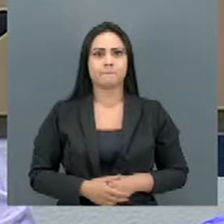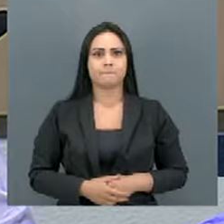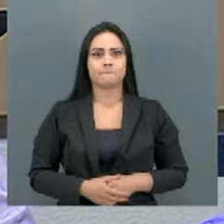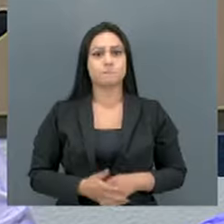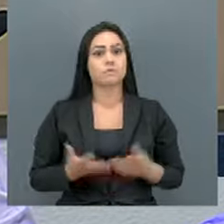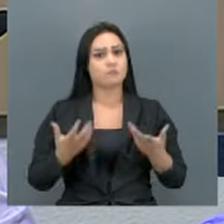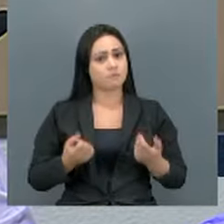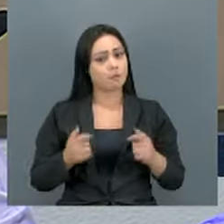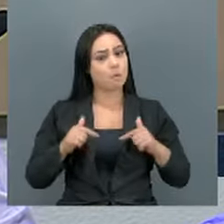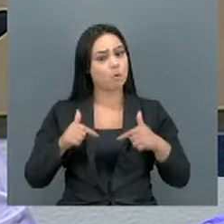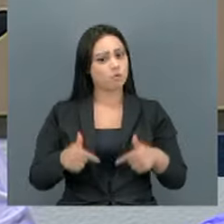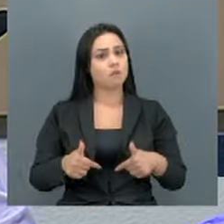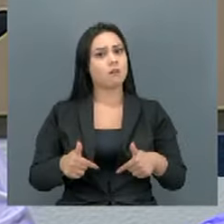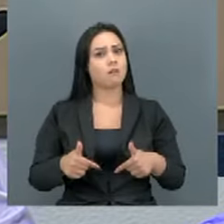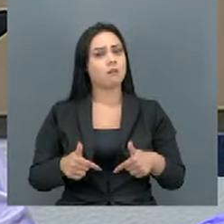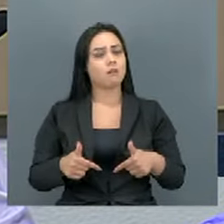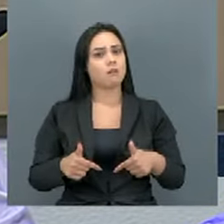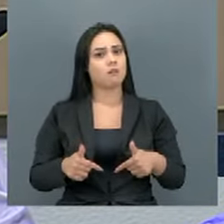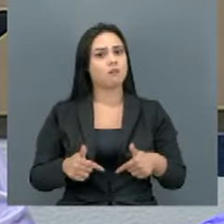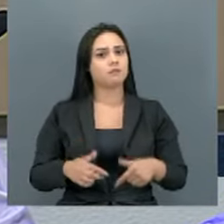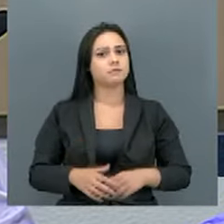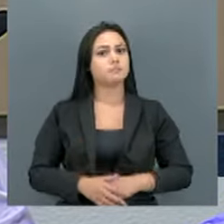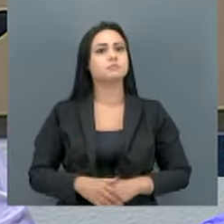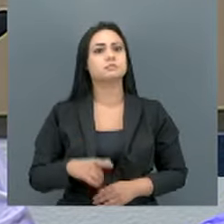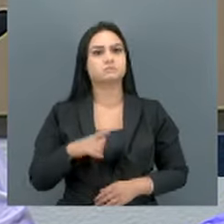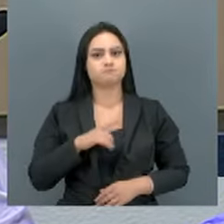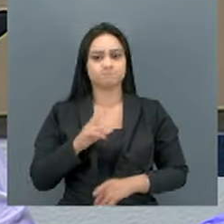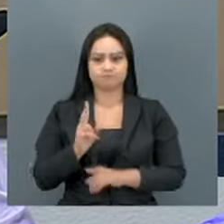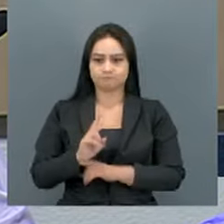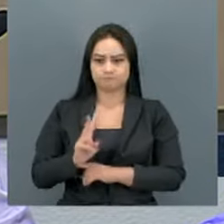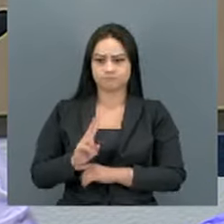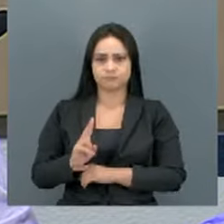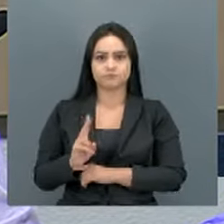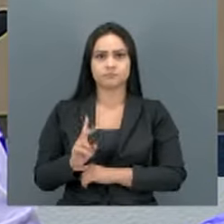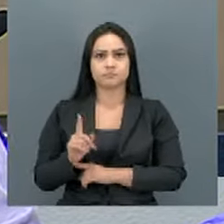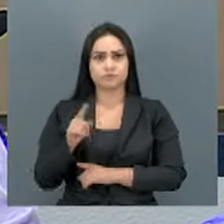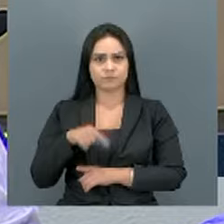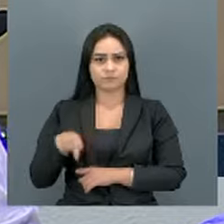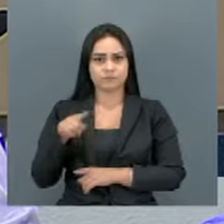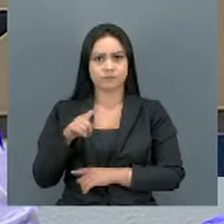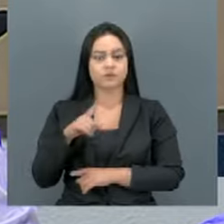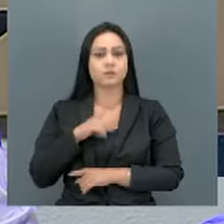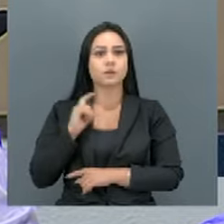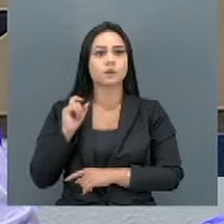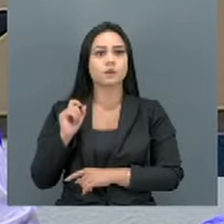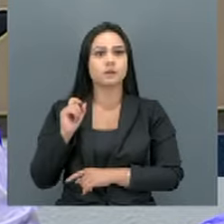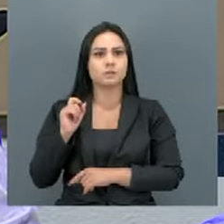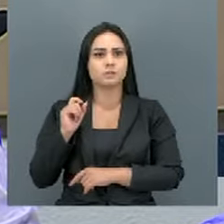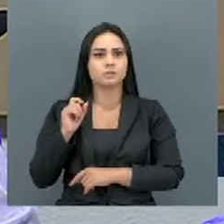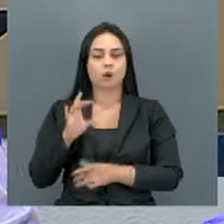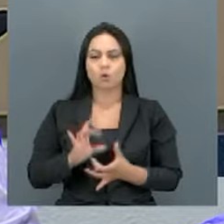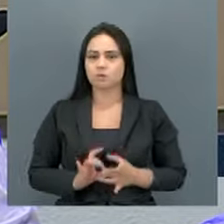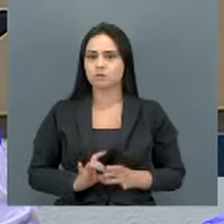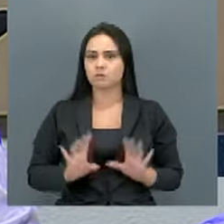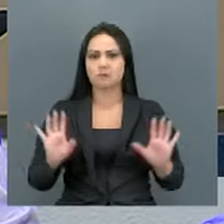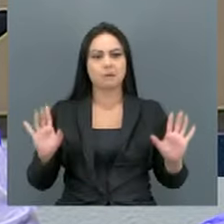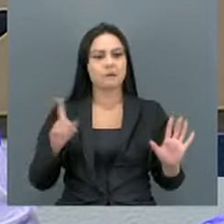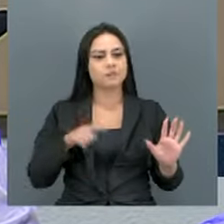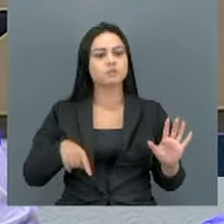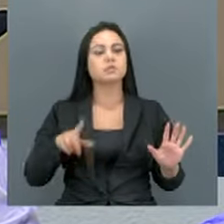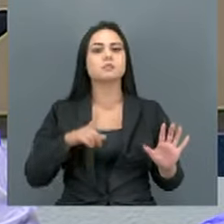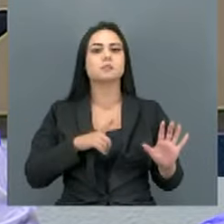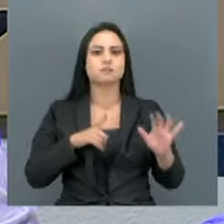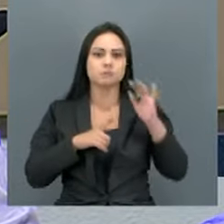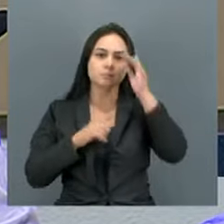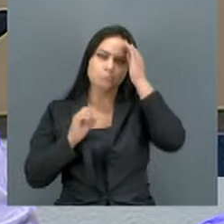Vamos lutar isso aí. O que fiscalizar? Você tem a autonomia, você tem,